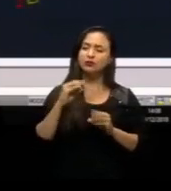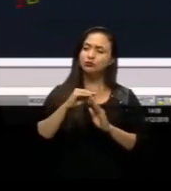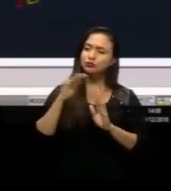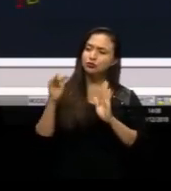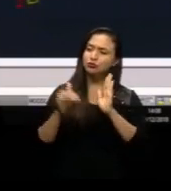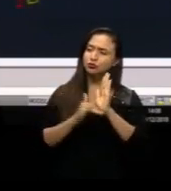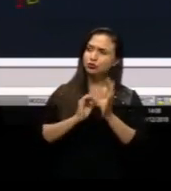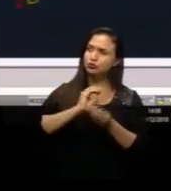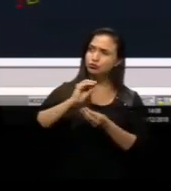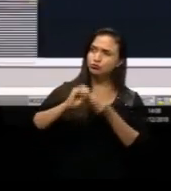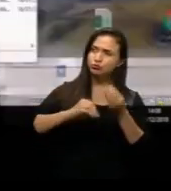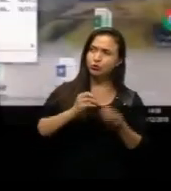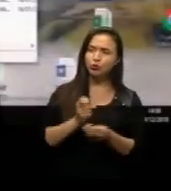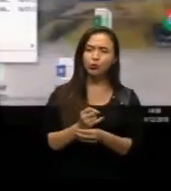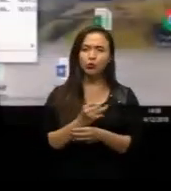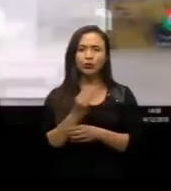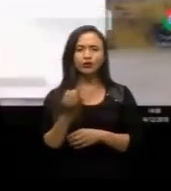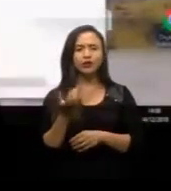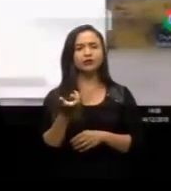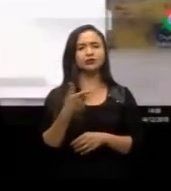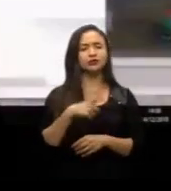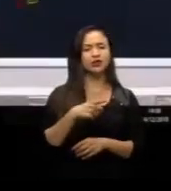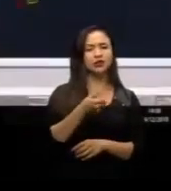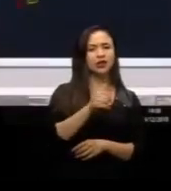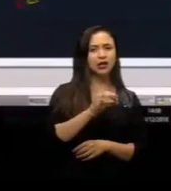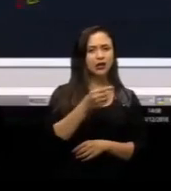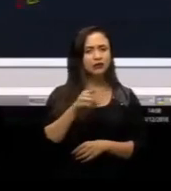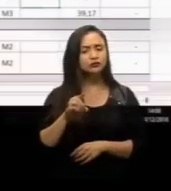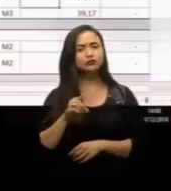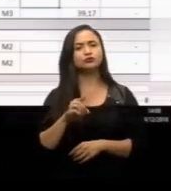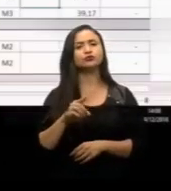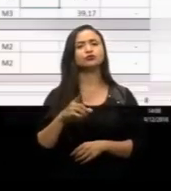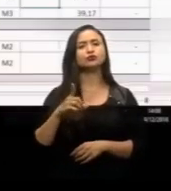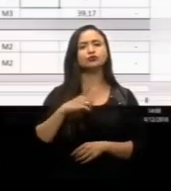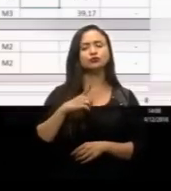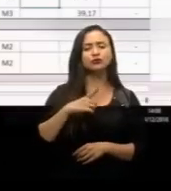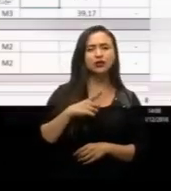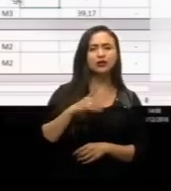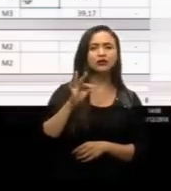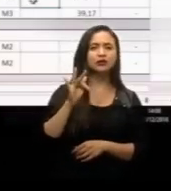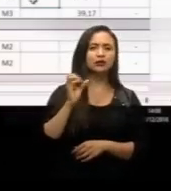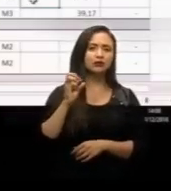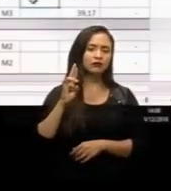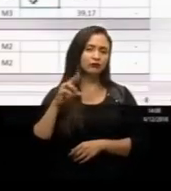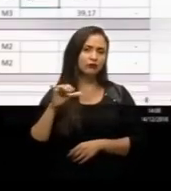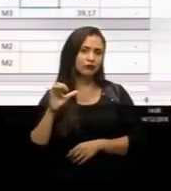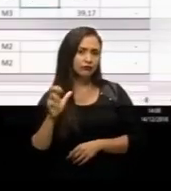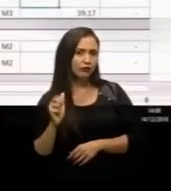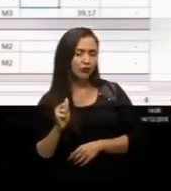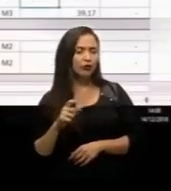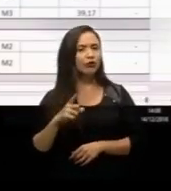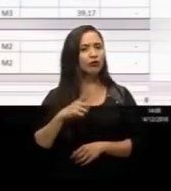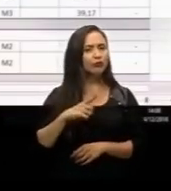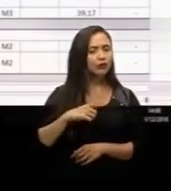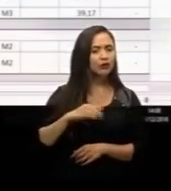todos a quantidade de aço, quantos quilos de aço, quantidade de forma, quantidade de metro cúbico de concreto, tá?